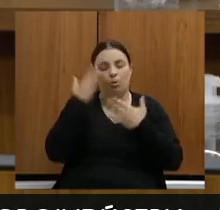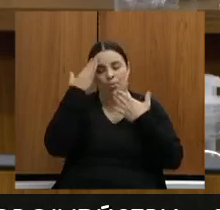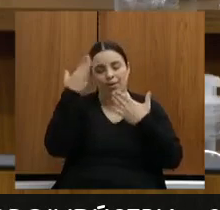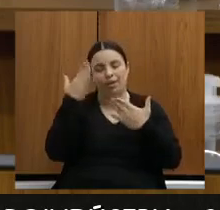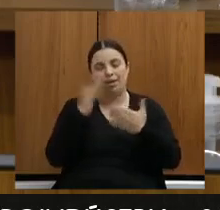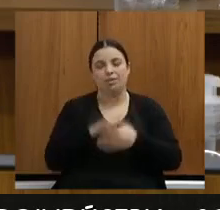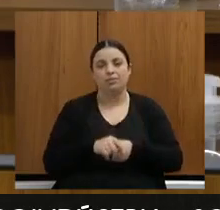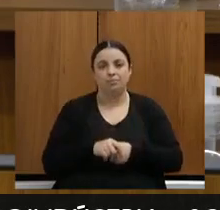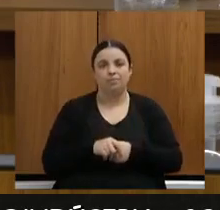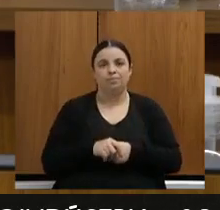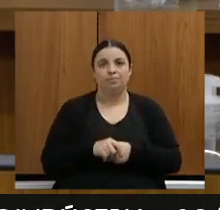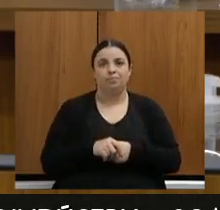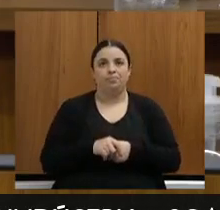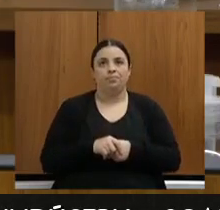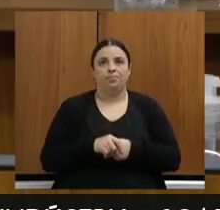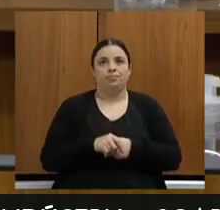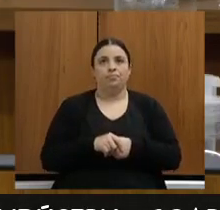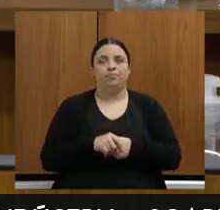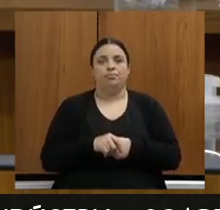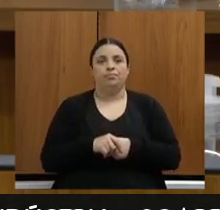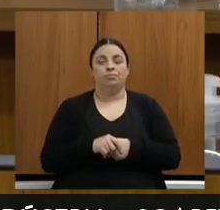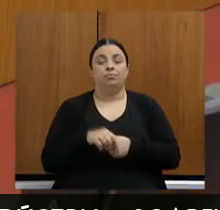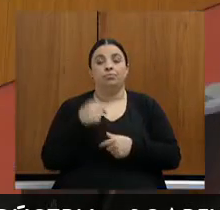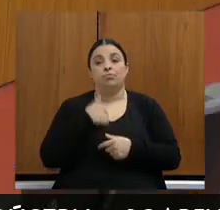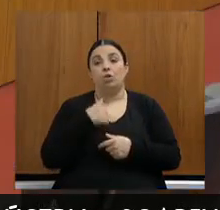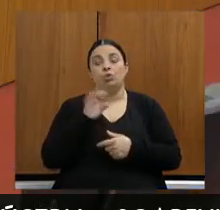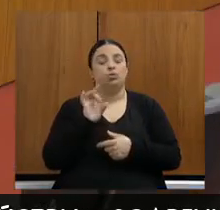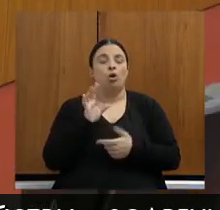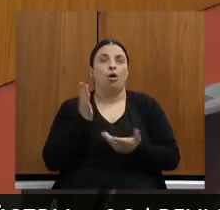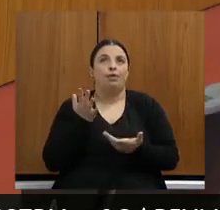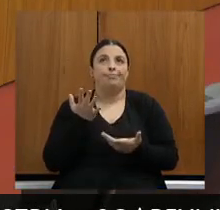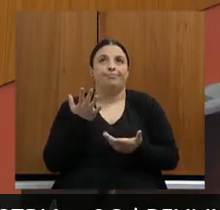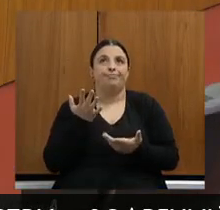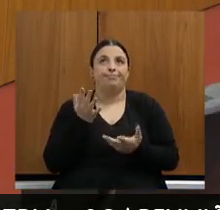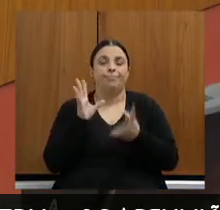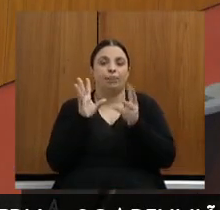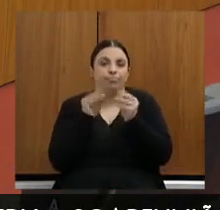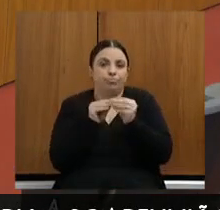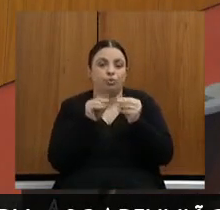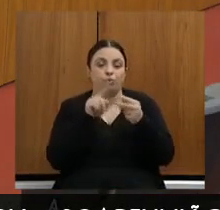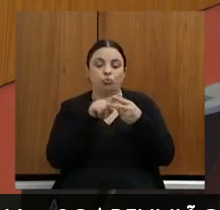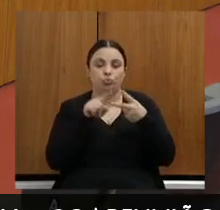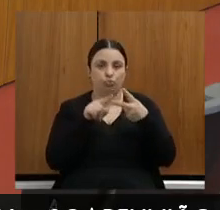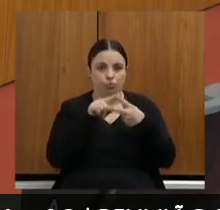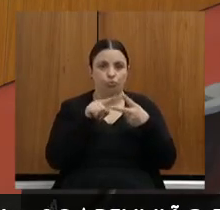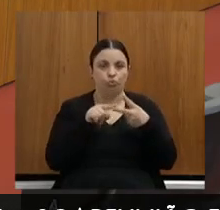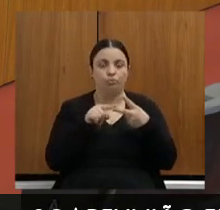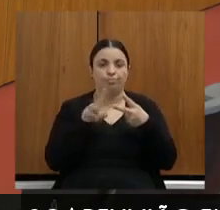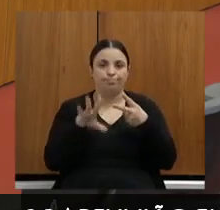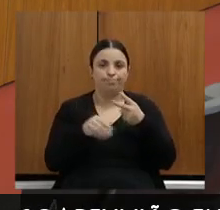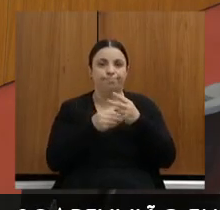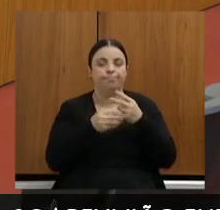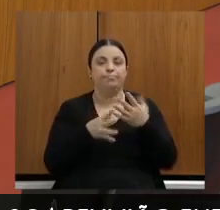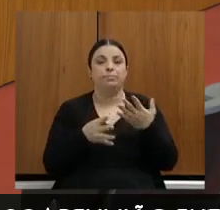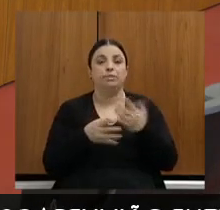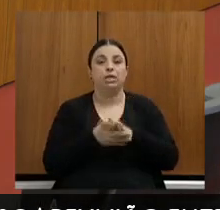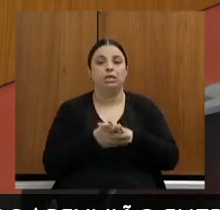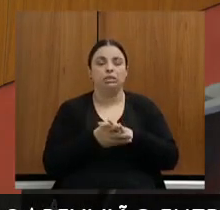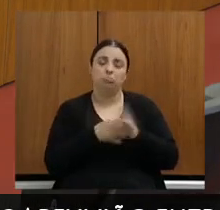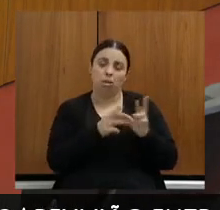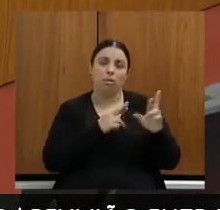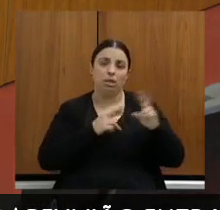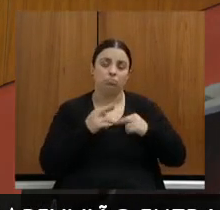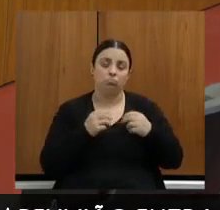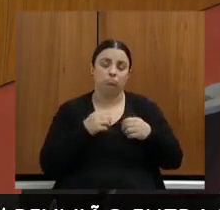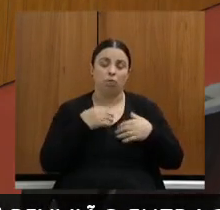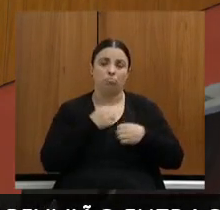palavra e eu só queria que isso é duas questões muito breve eu tô contemplado com a mulher dos